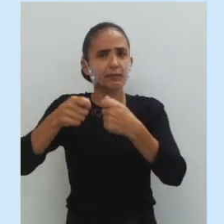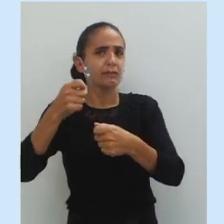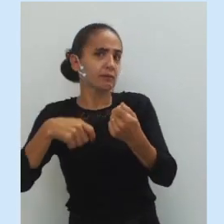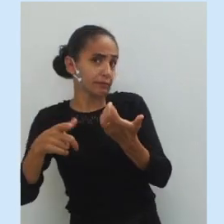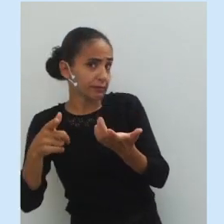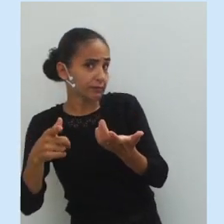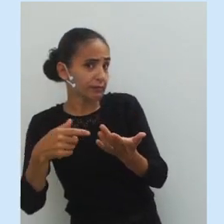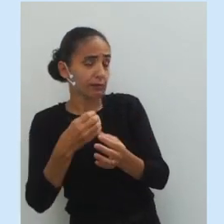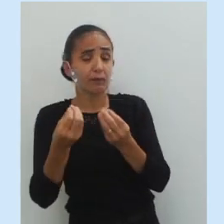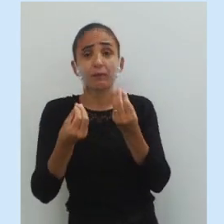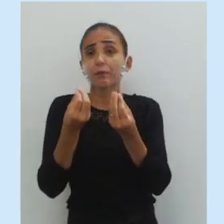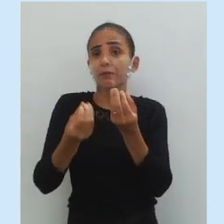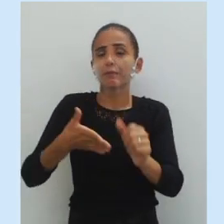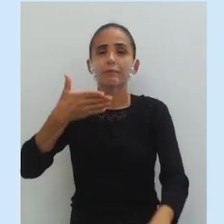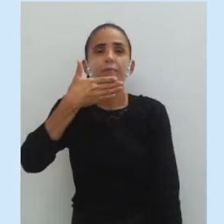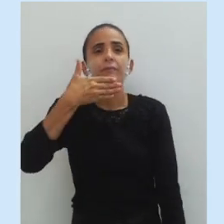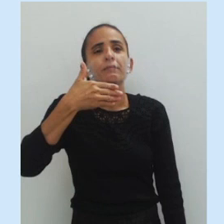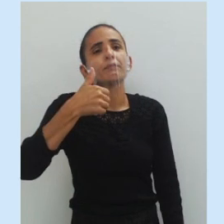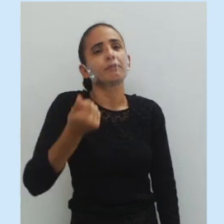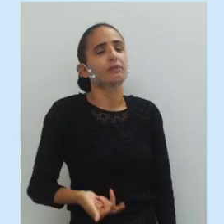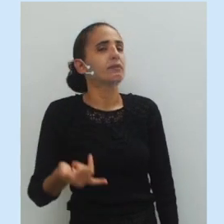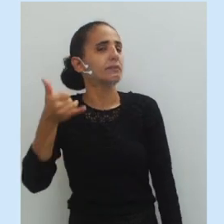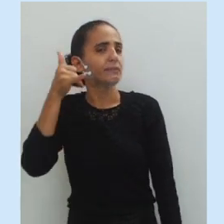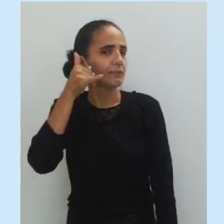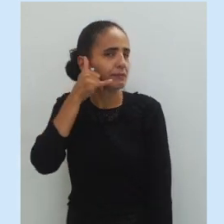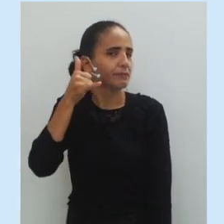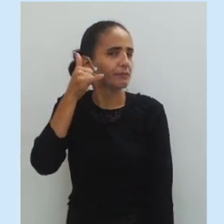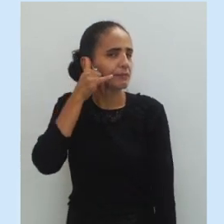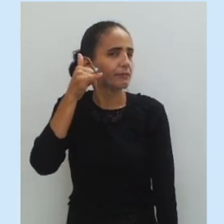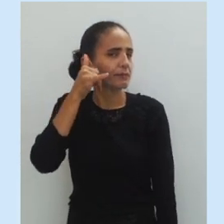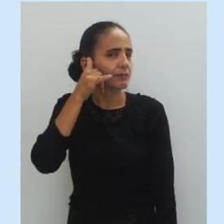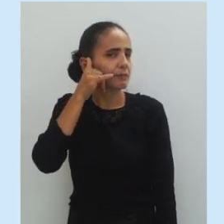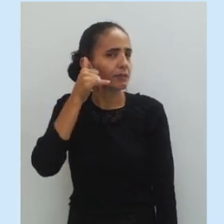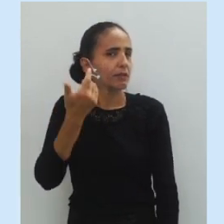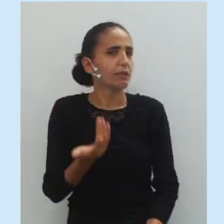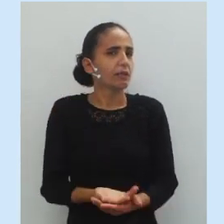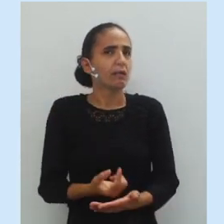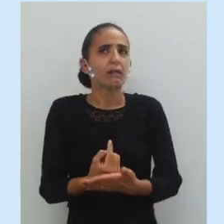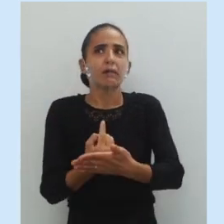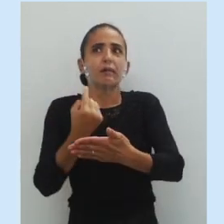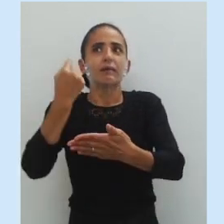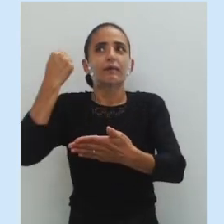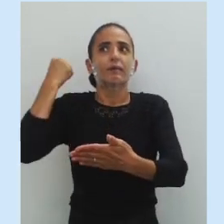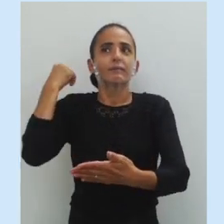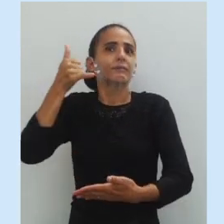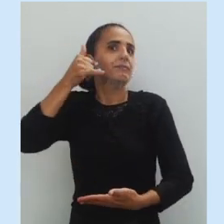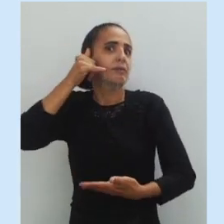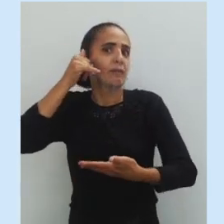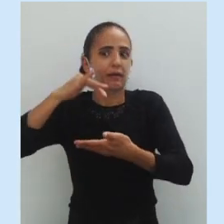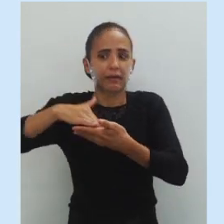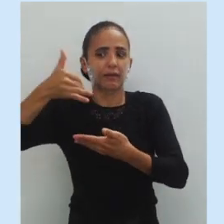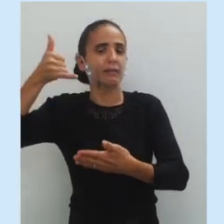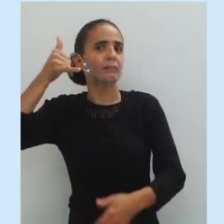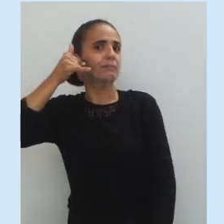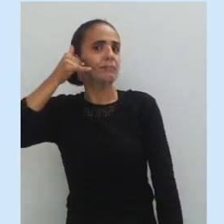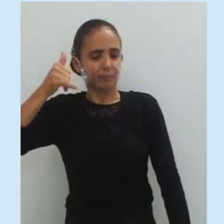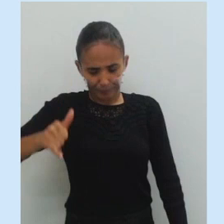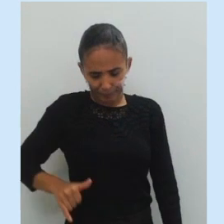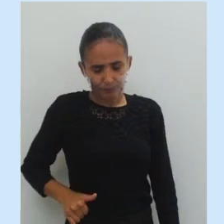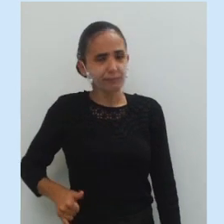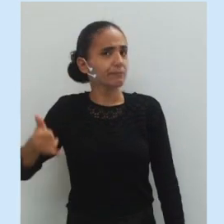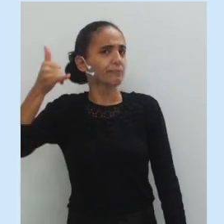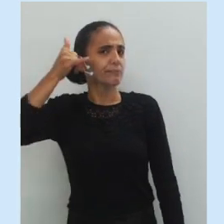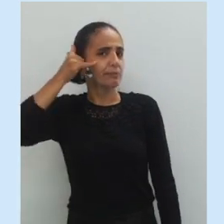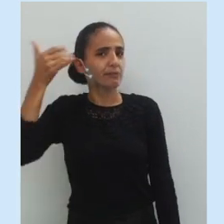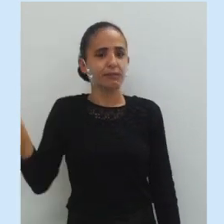de energia, como pode melhorar o celular. Antes a gente tem aquele celular que era um tijolão, hoje em dia a gente já tem um